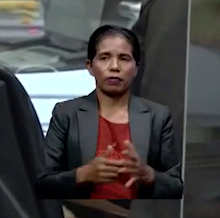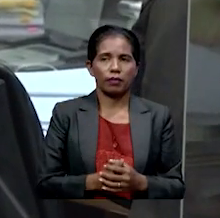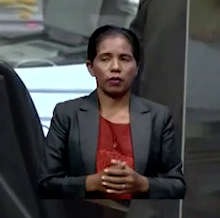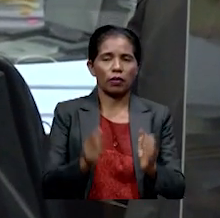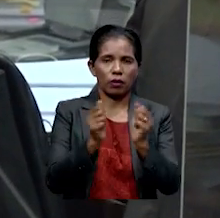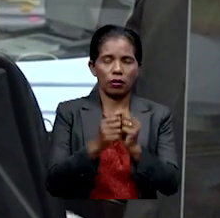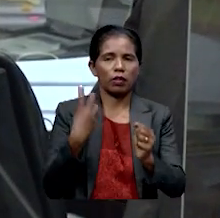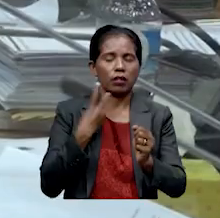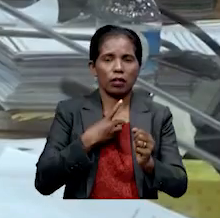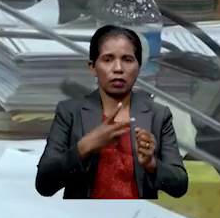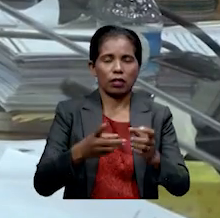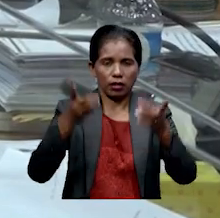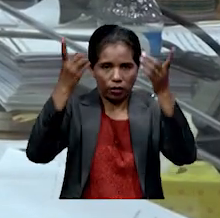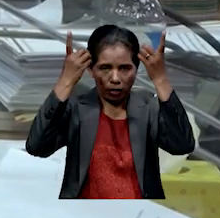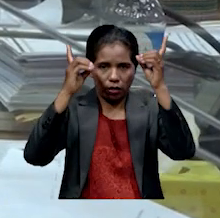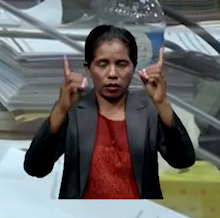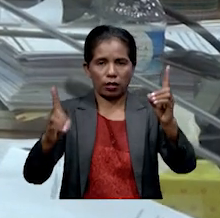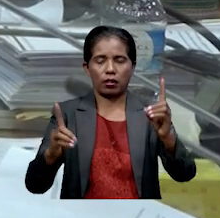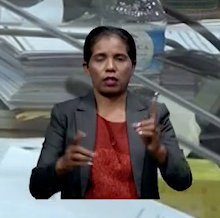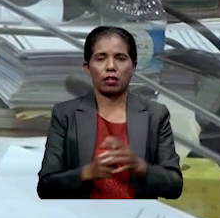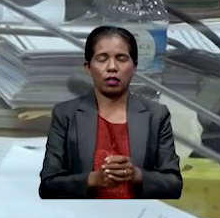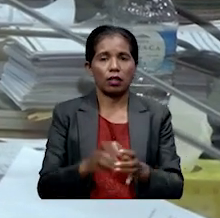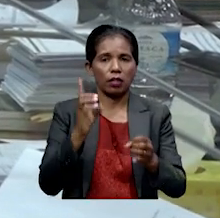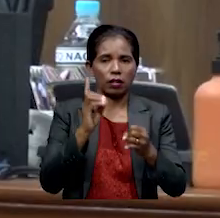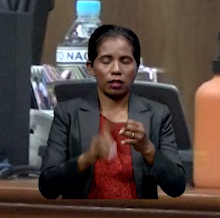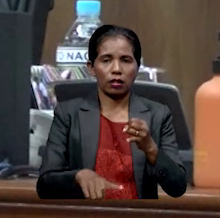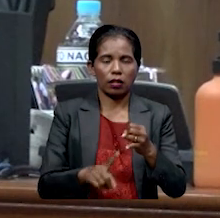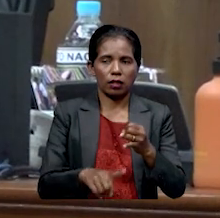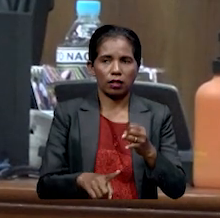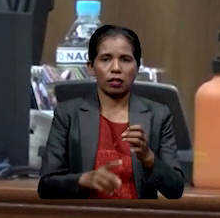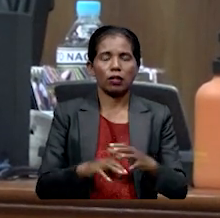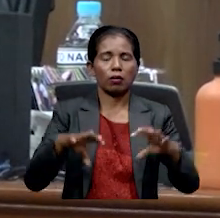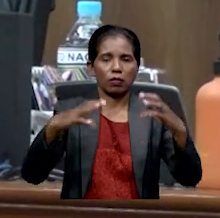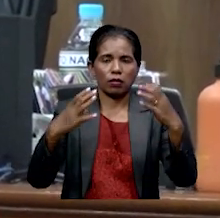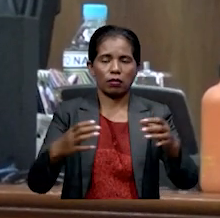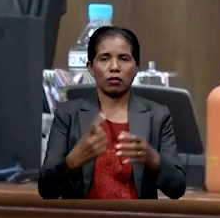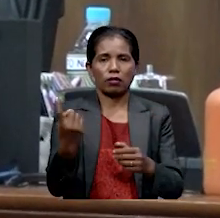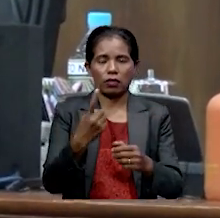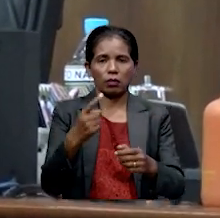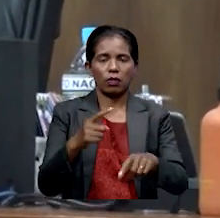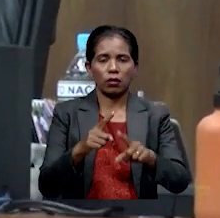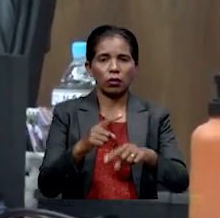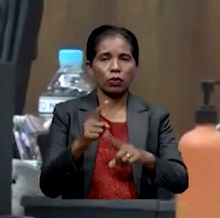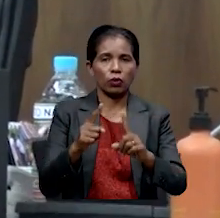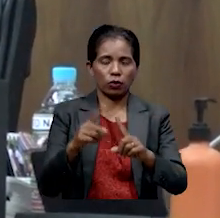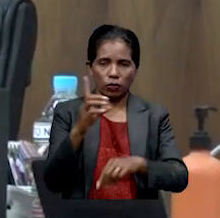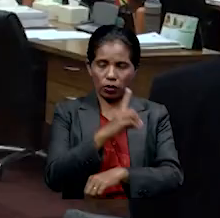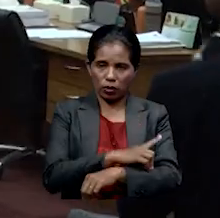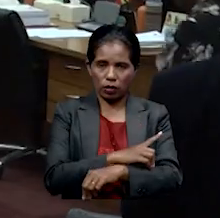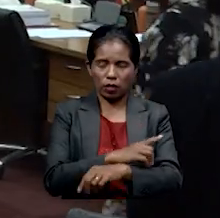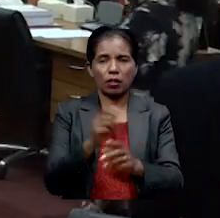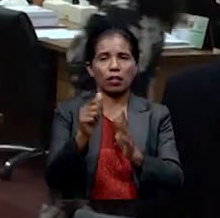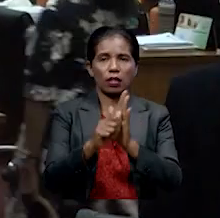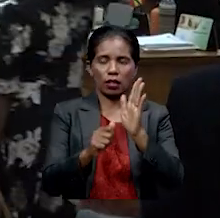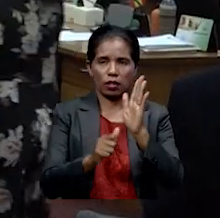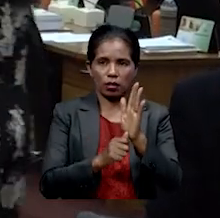hoje nem termina e tinha sessão comissão permanente da ORNIA, agenda primeiro da ordem do